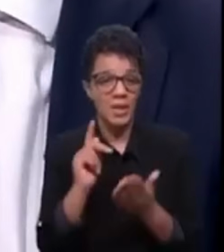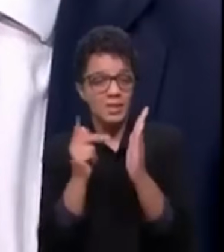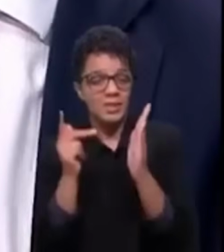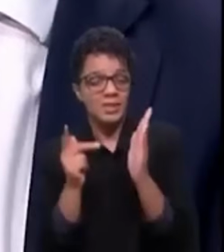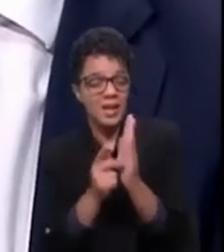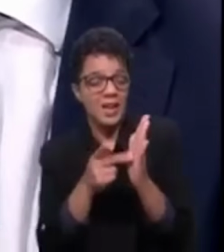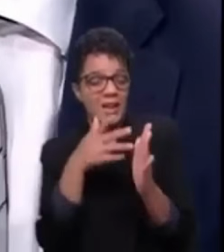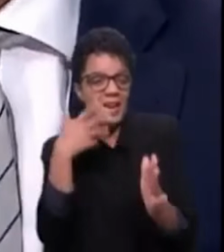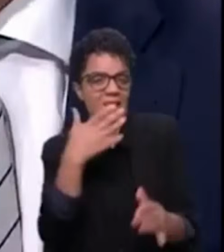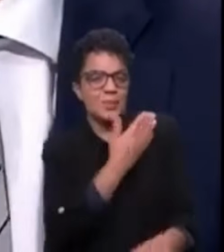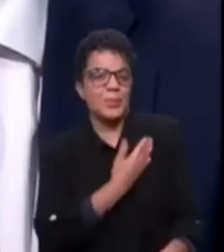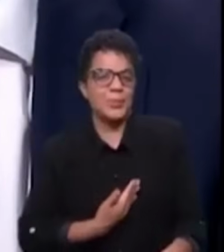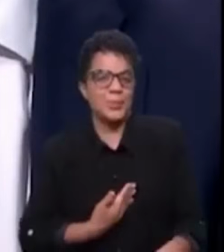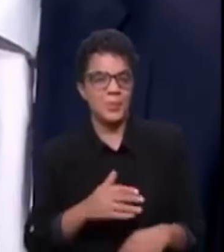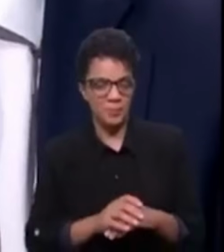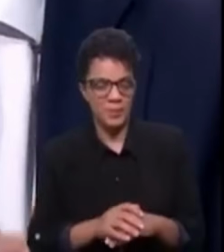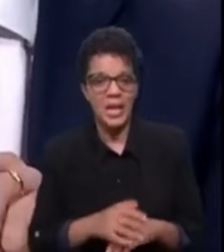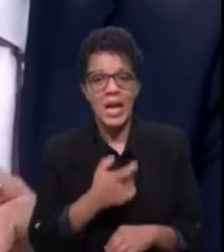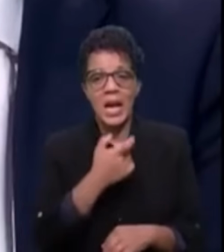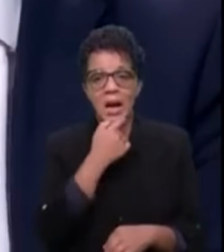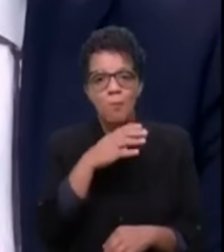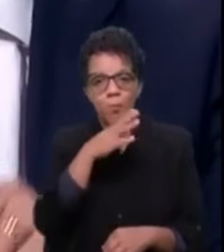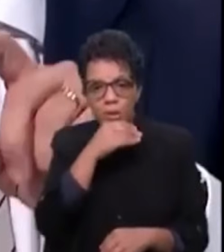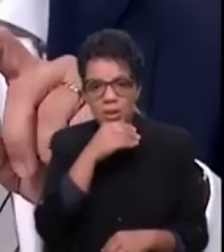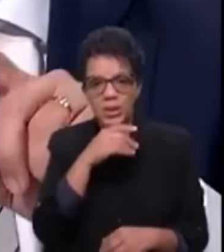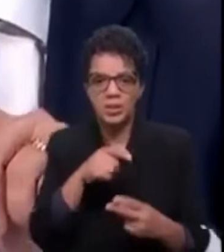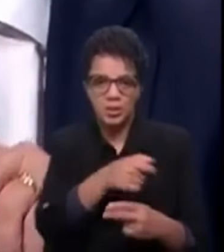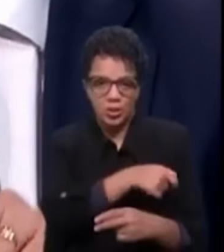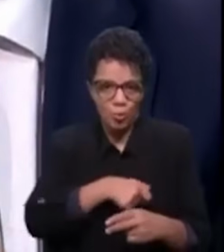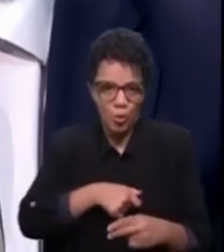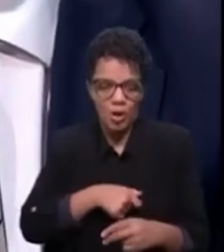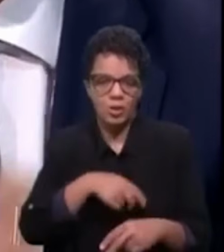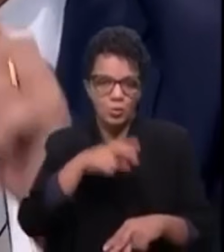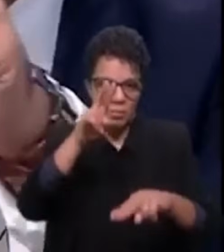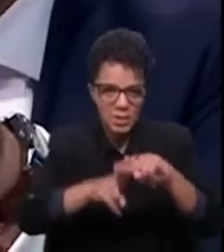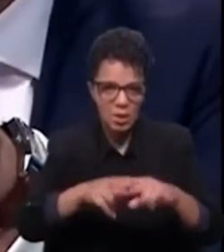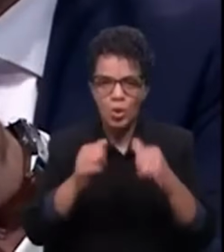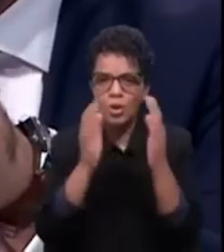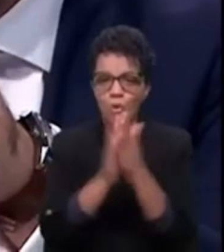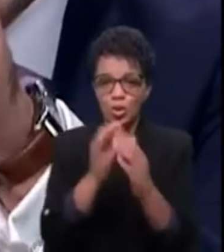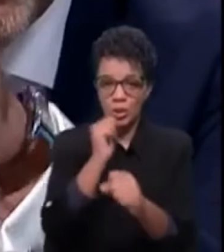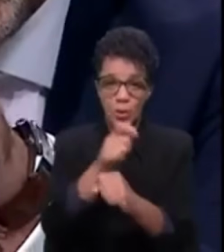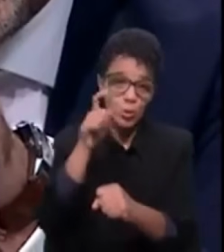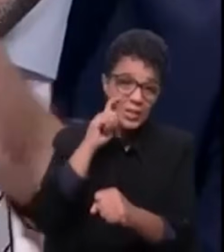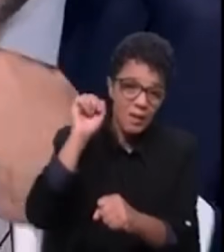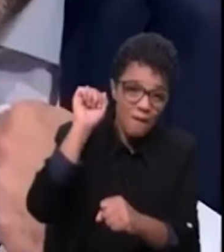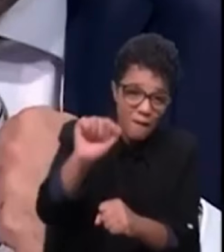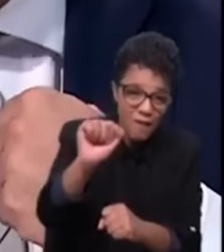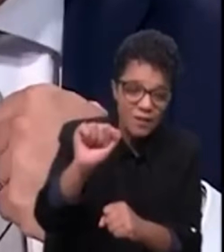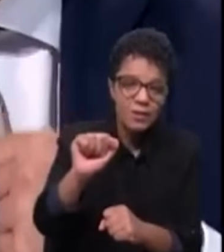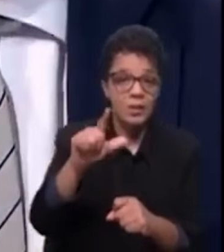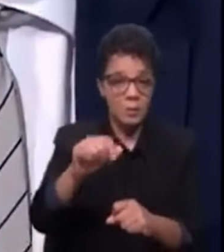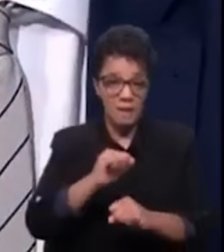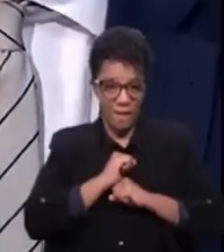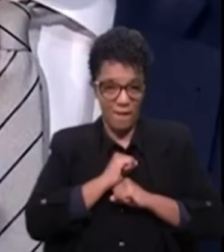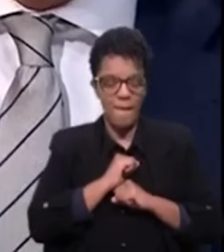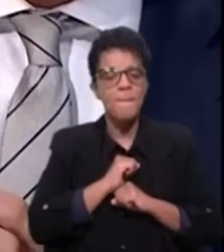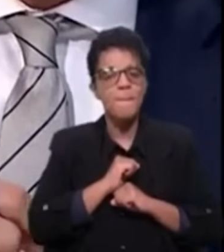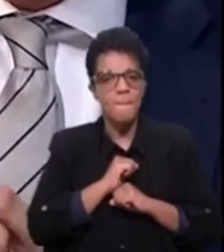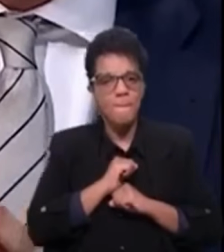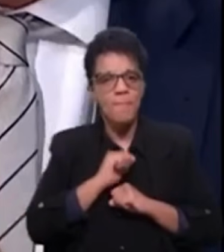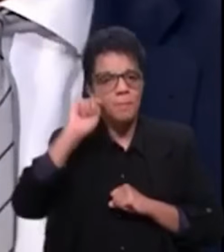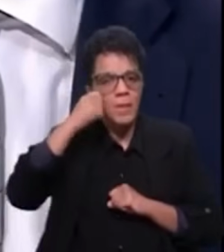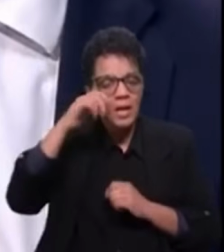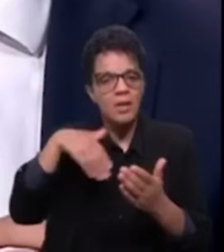velha de espinhando as forças de segurança os guardas Pris todos aqueles que trabalh para a sua segurança a sua e para a minha são ainda